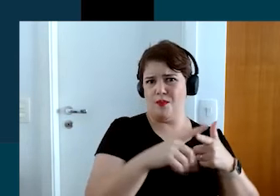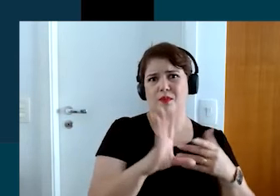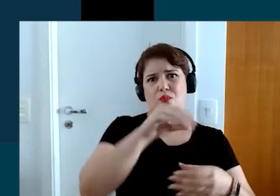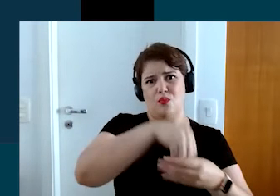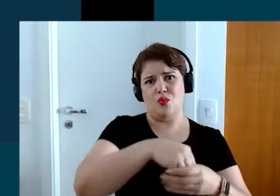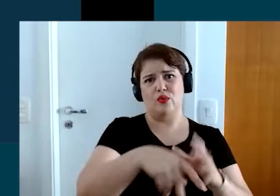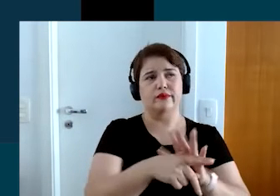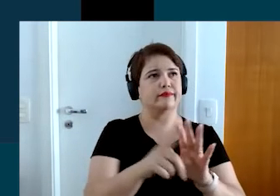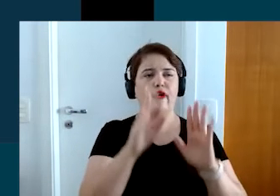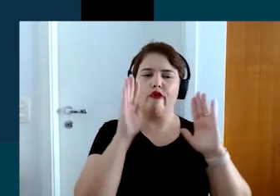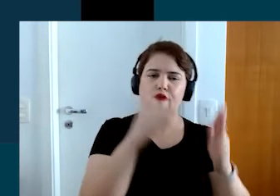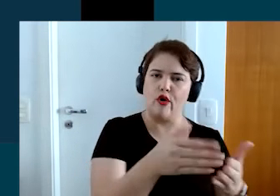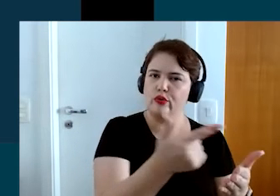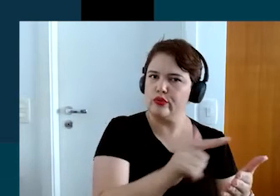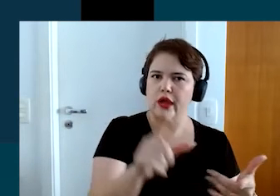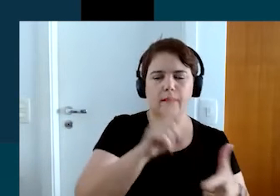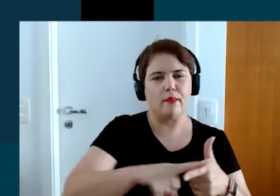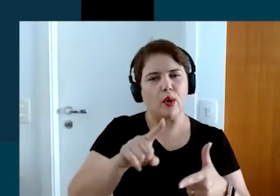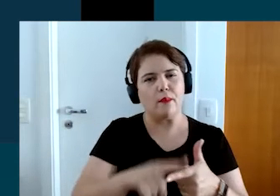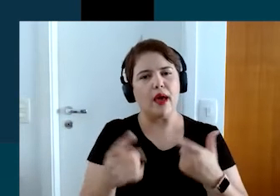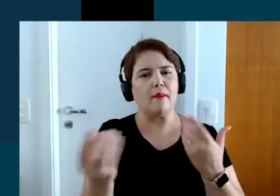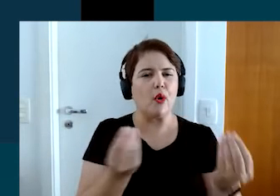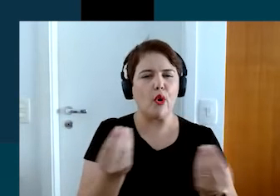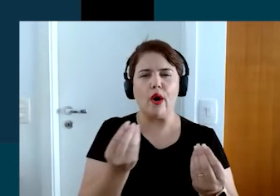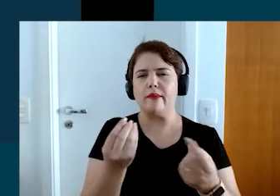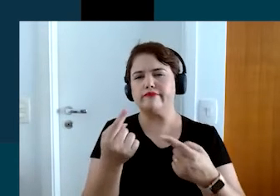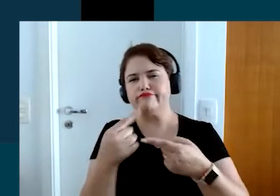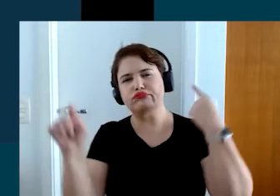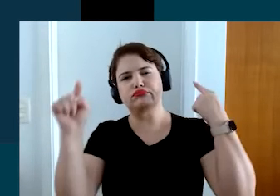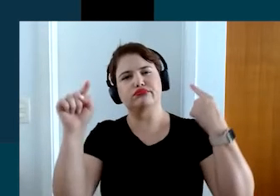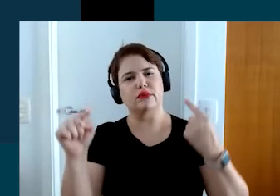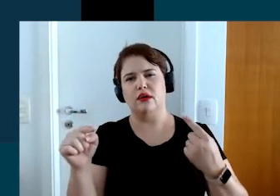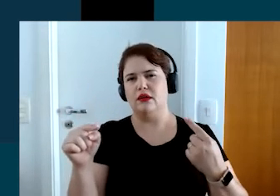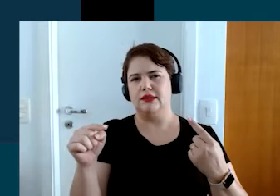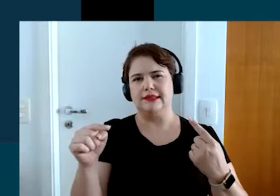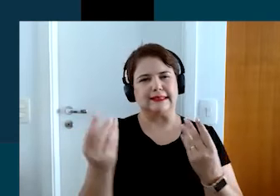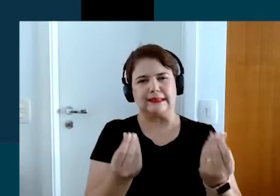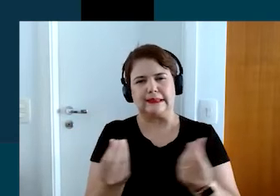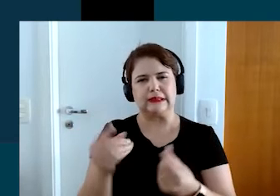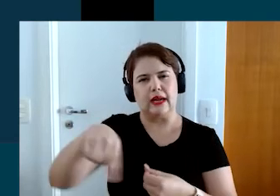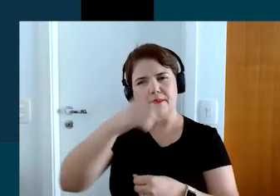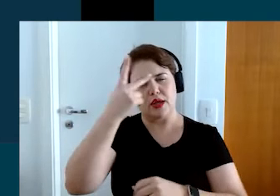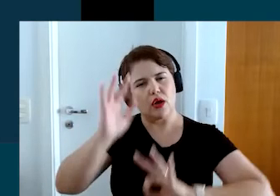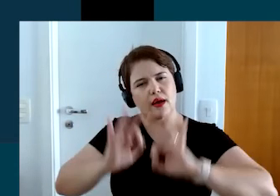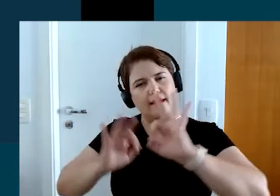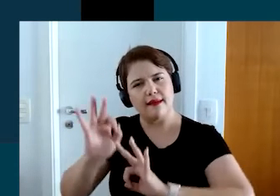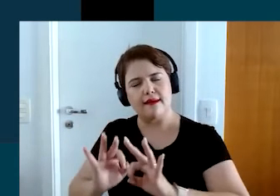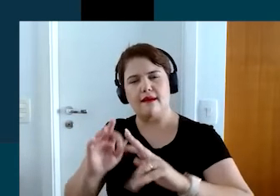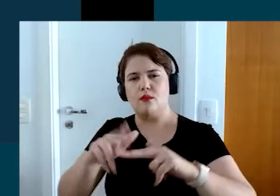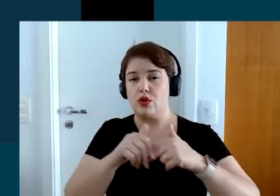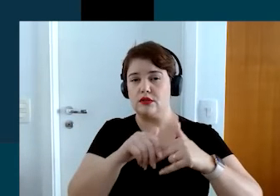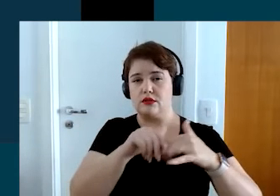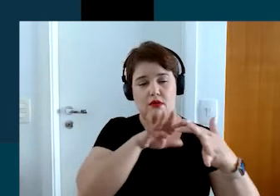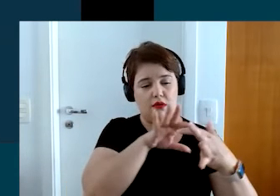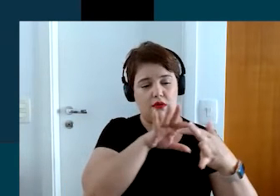de foco, problemas de priorização, desalinhamento com os stakeholders. Então, essa junção, né, essa associação das